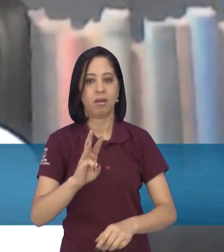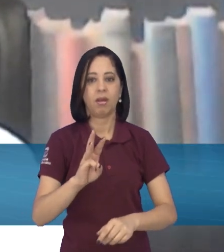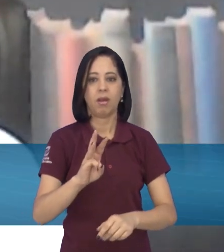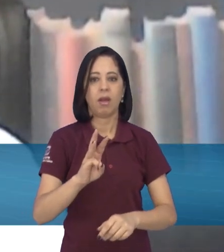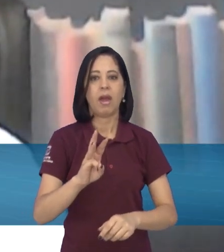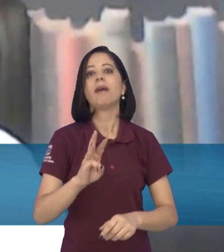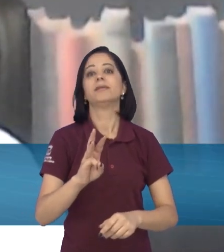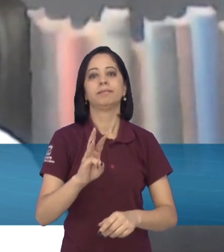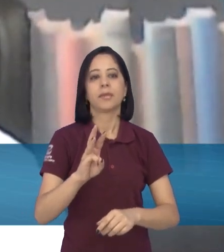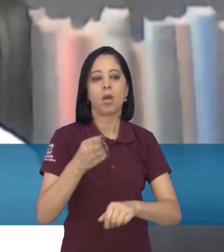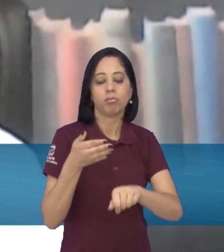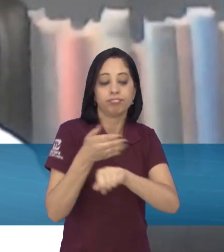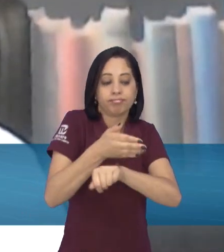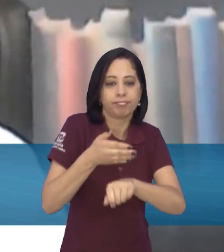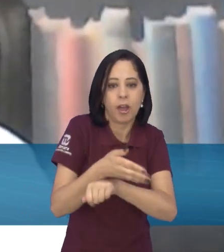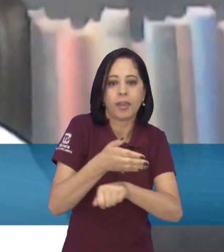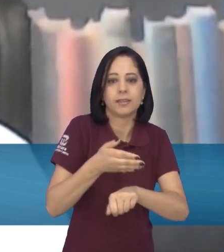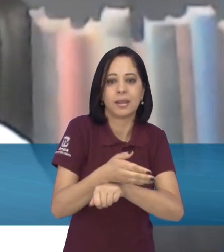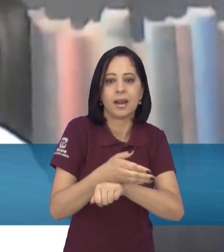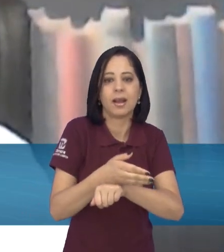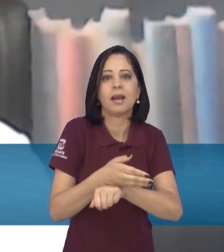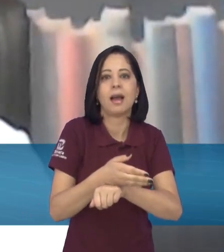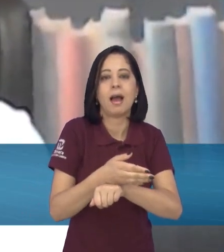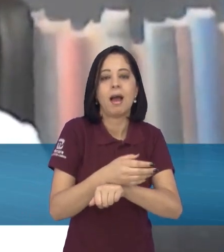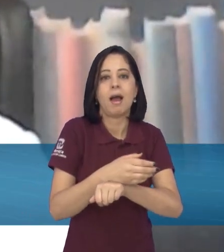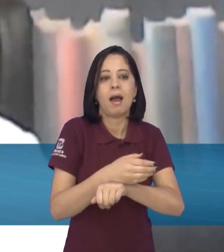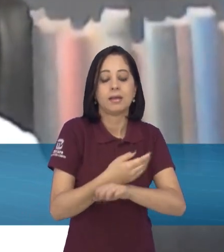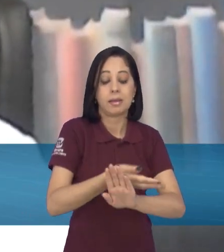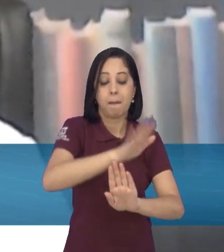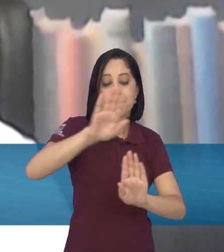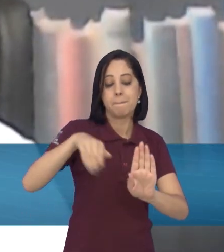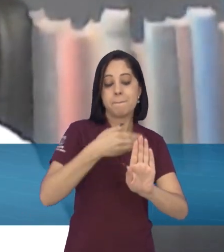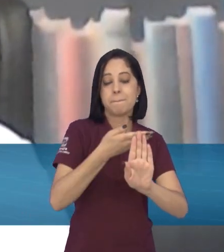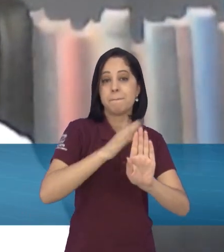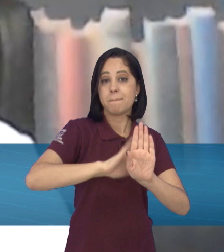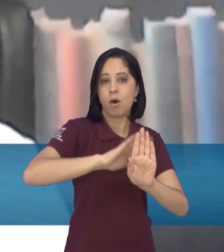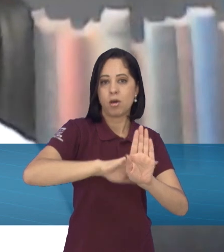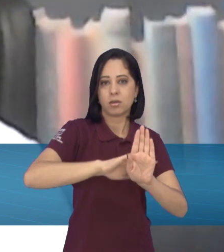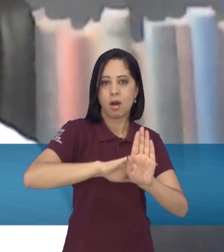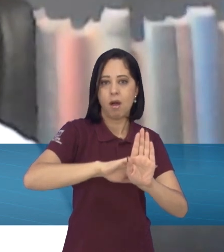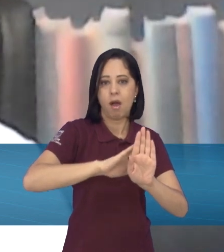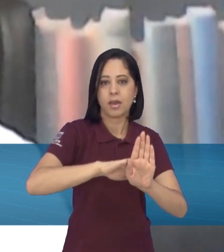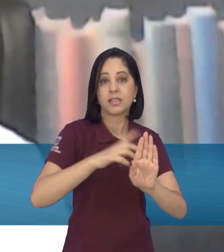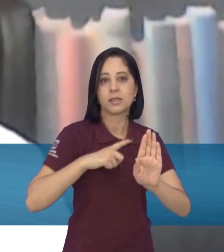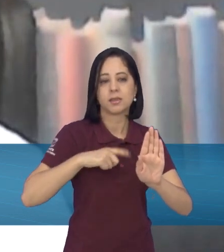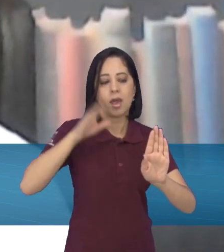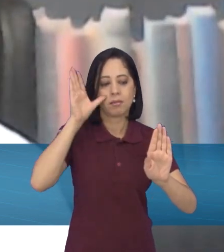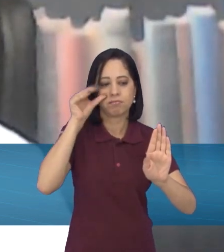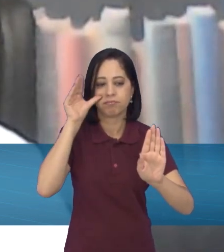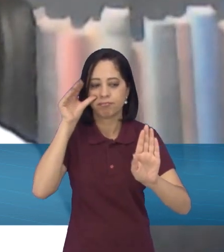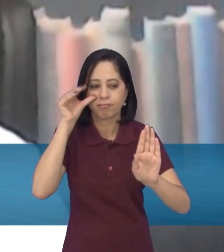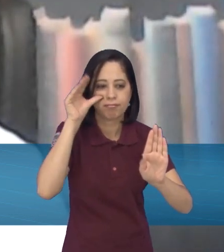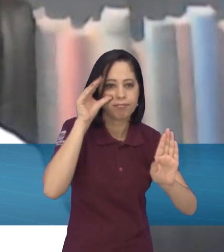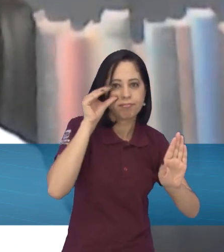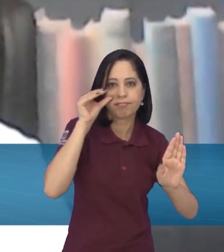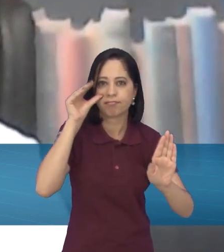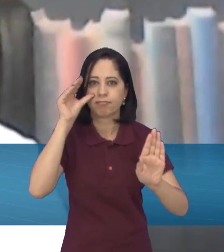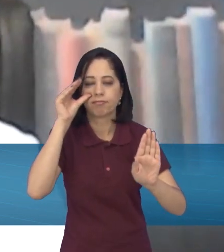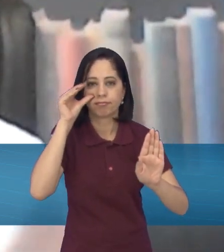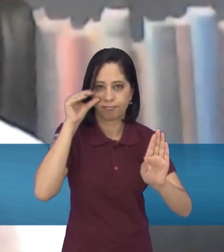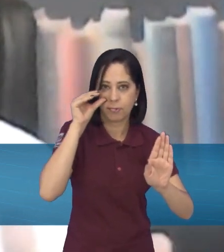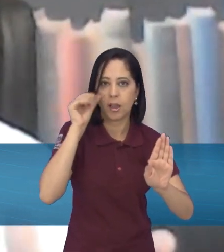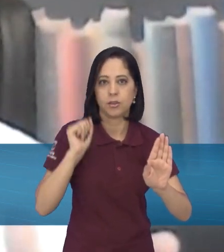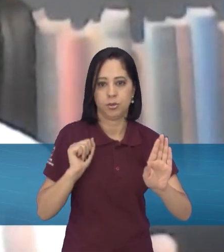nós corremos o risco de estar a ser interceptado. Se não existe criptografia, alguém do outro lado verifica a nossa